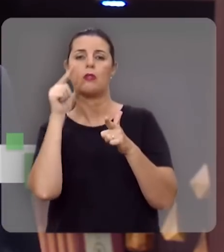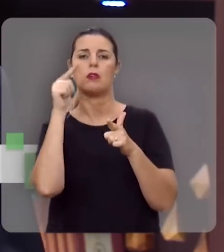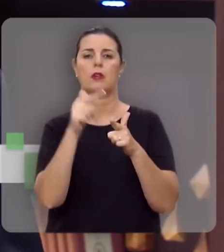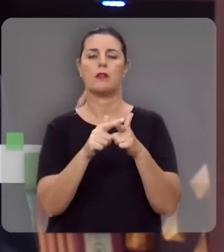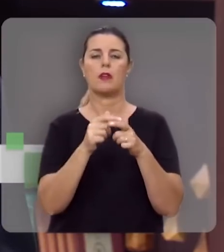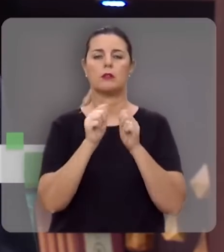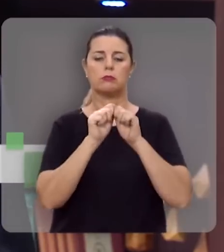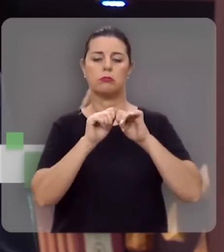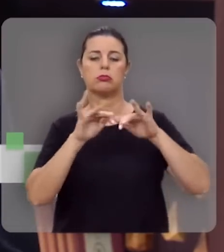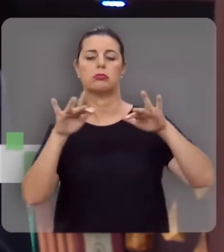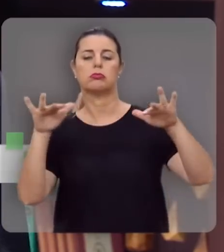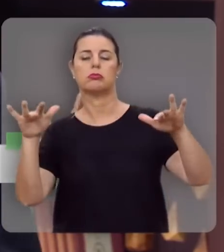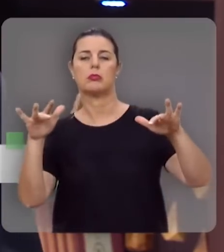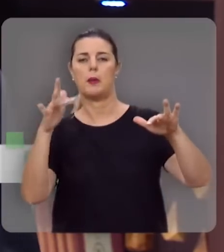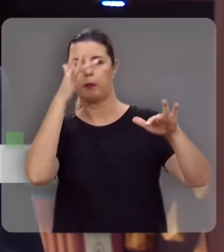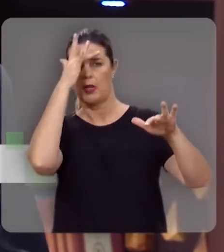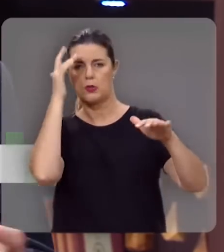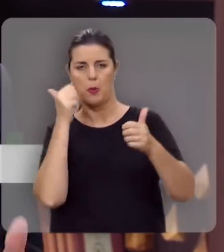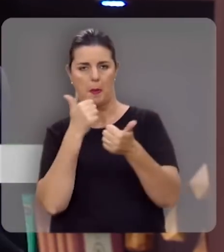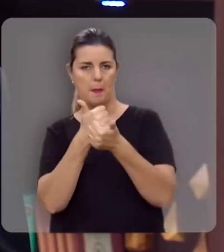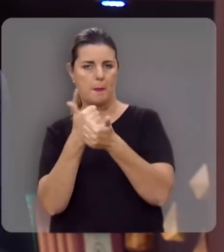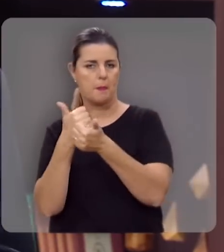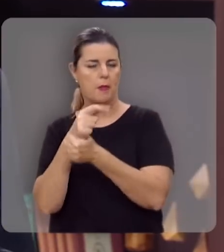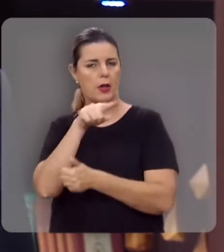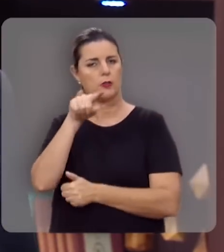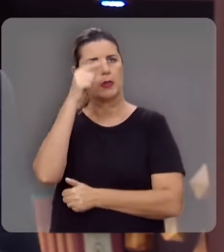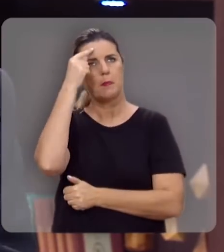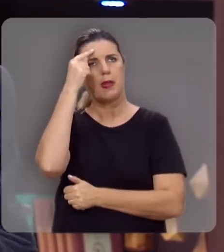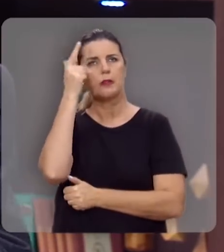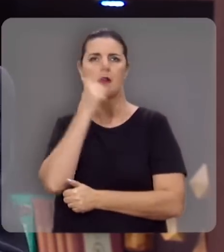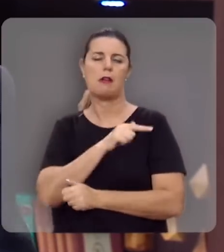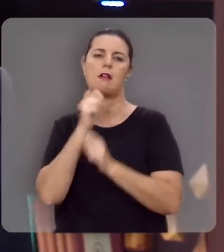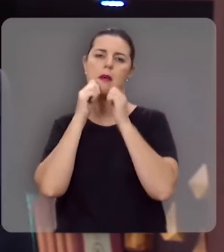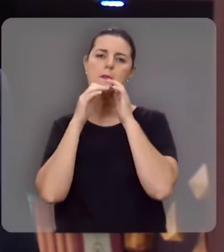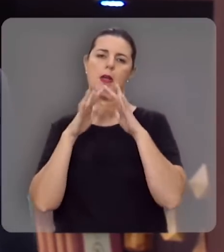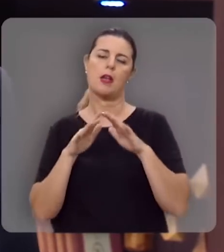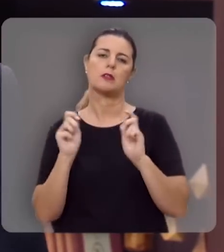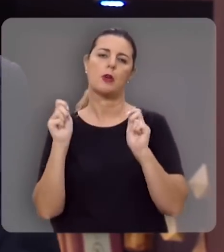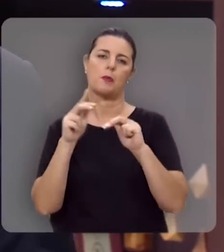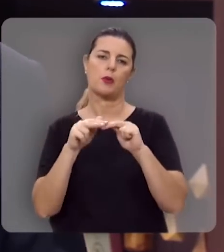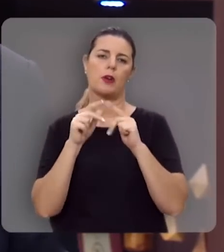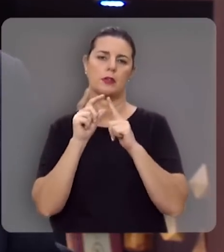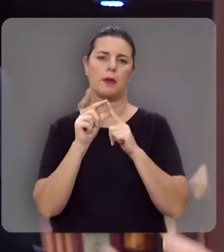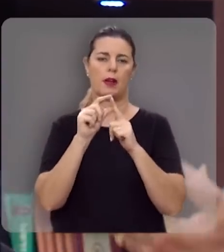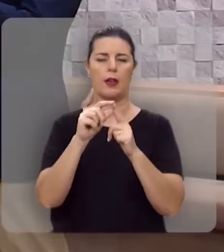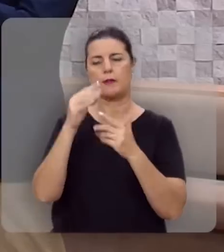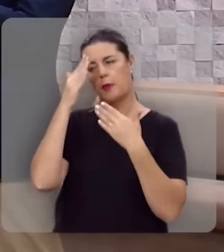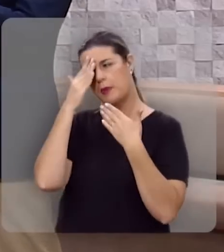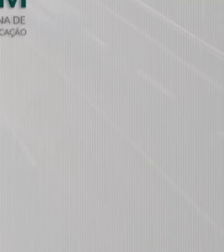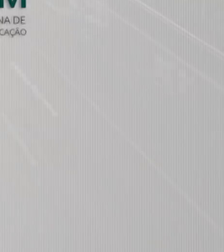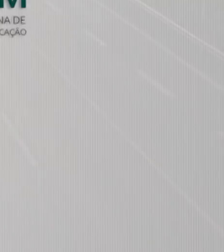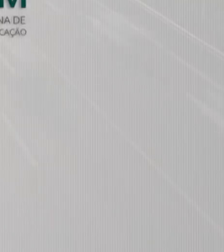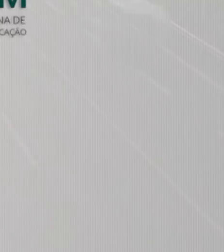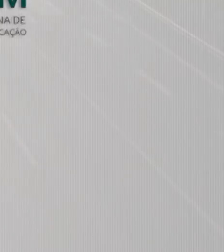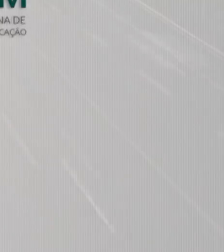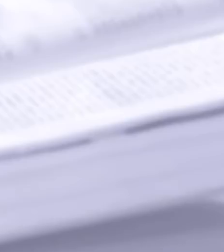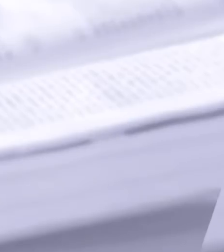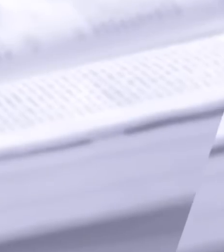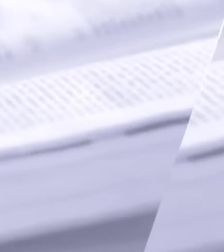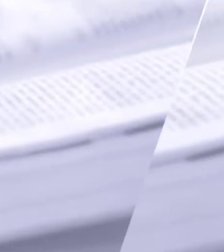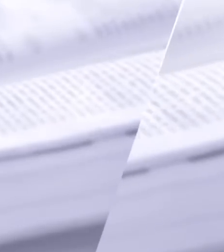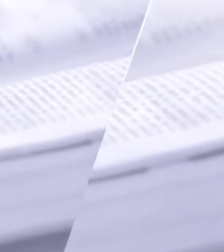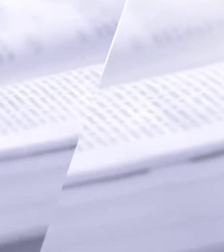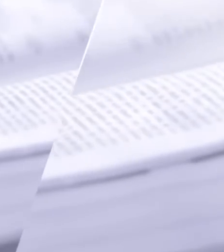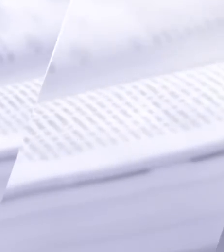e compartilhar com aqueles que estão próximos de você, que você acha que seriam abençoados por essa palavra. Obrigado, pastor.